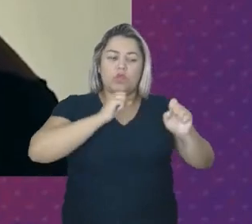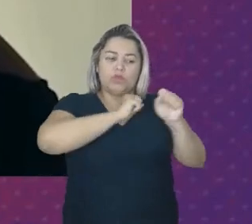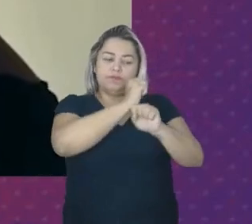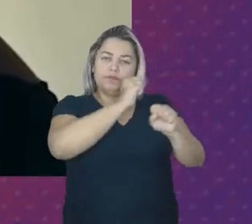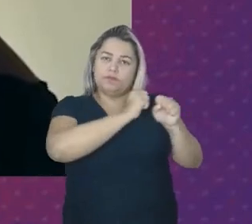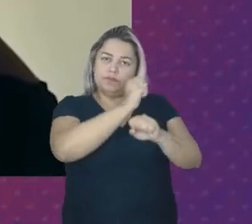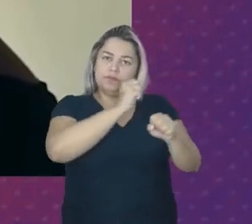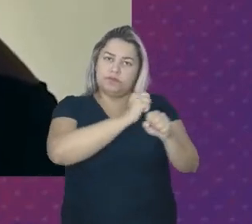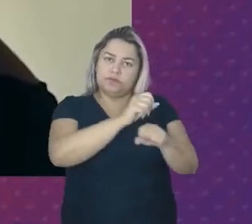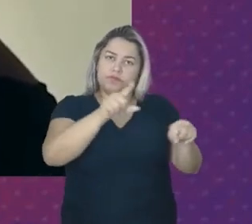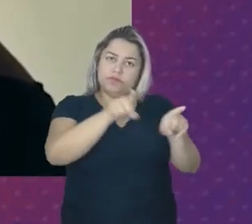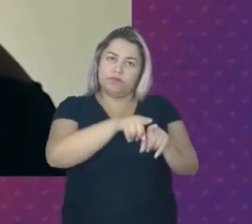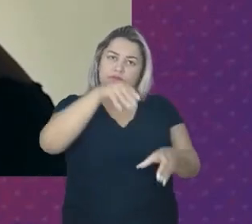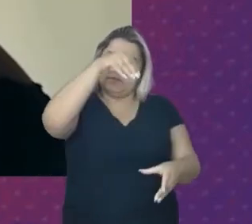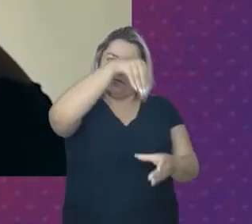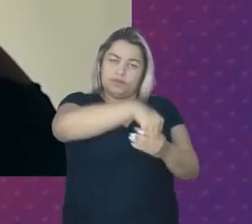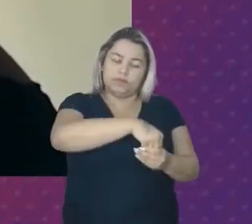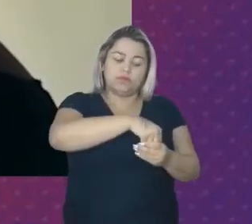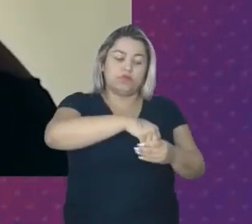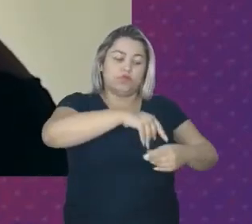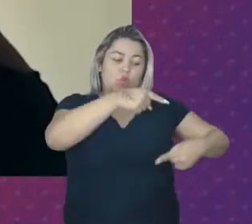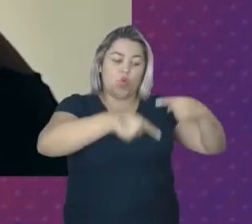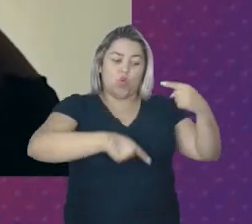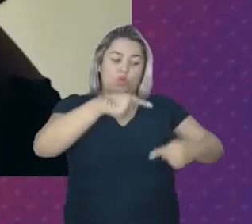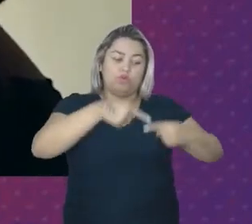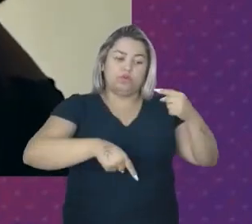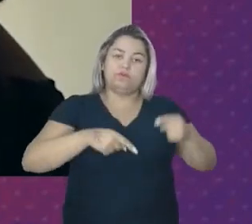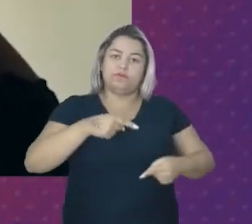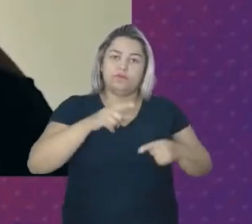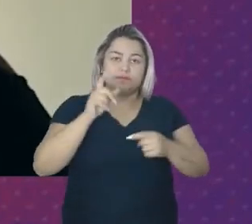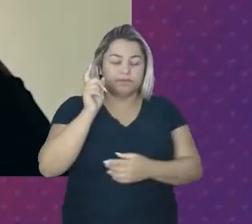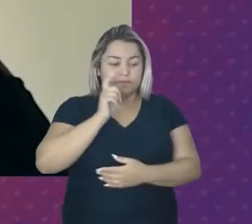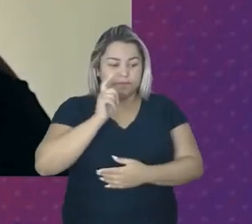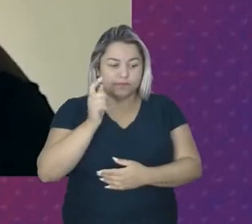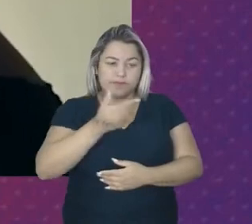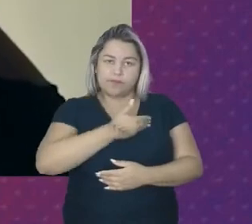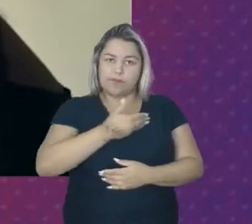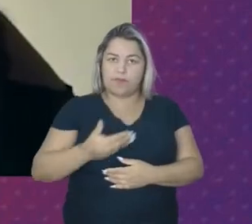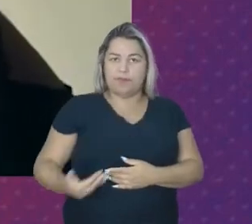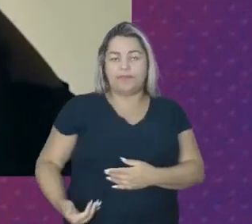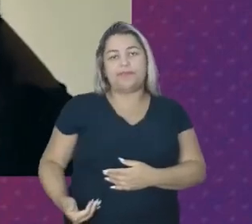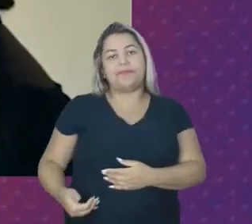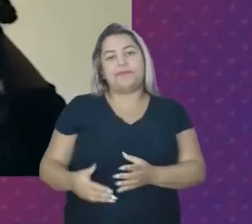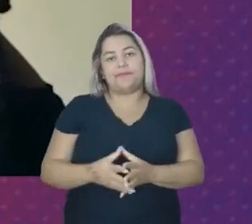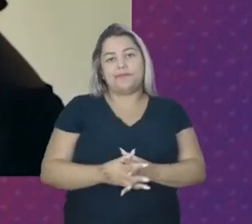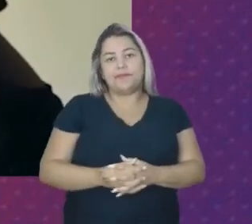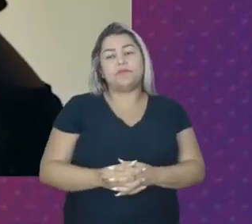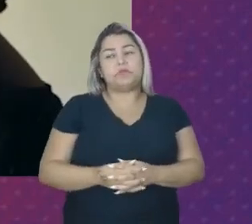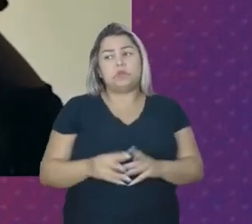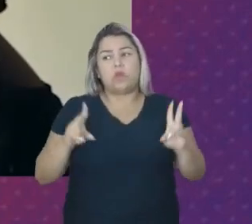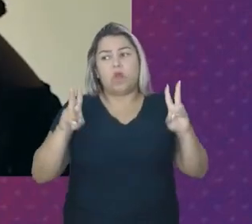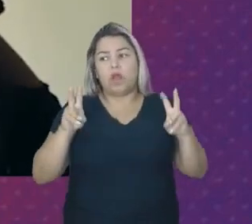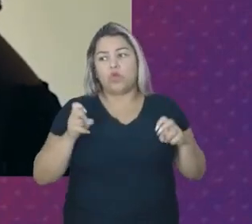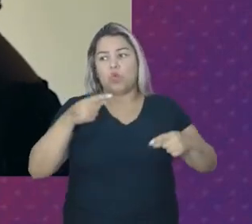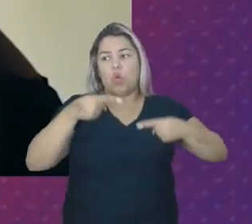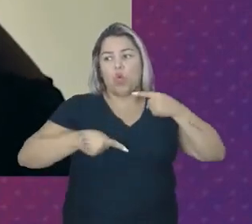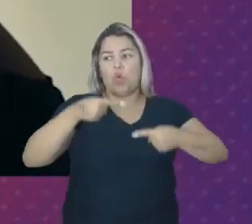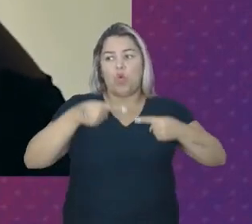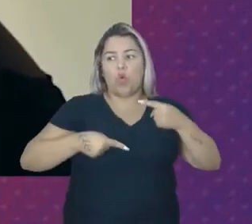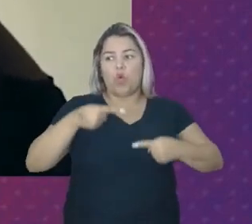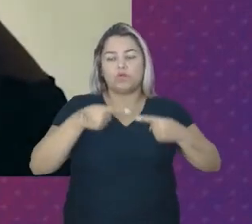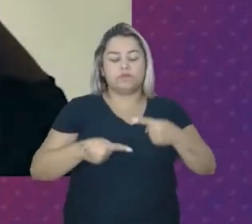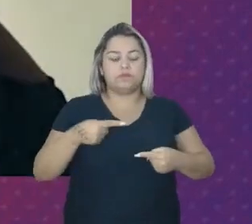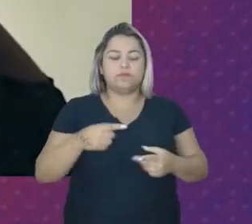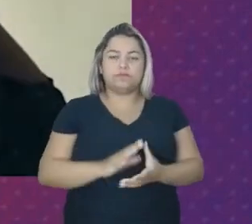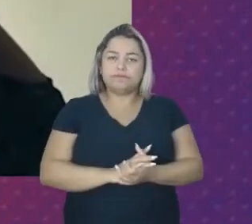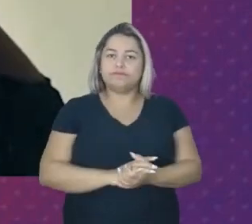e colocado dentro de um conteúdo político e de interesse do seu público, interesse público, que era o assunto mais debatido naquele momento. E